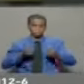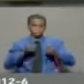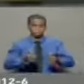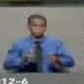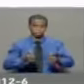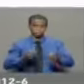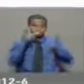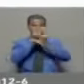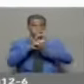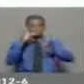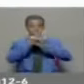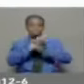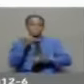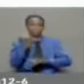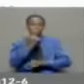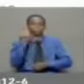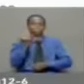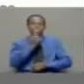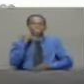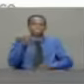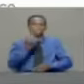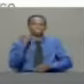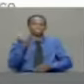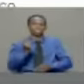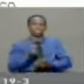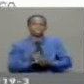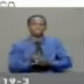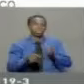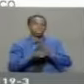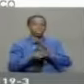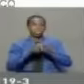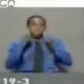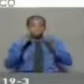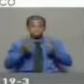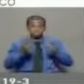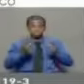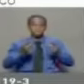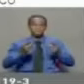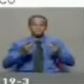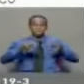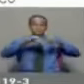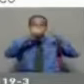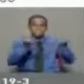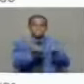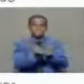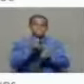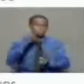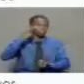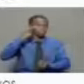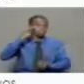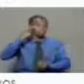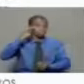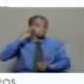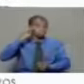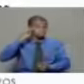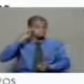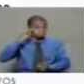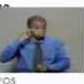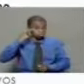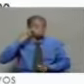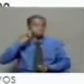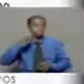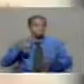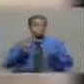República e os representantes das empresas China International fonte Angola limitada sci-fi e